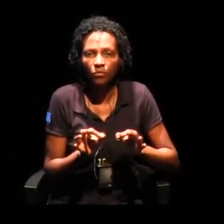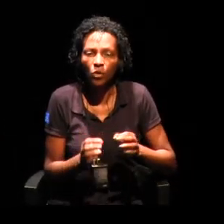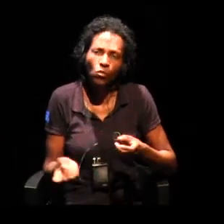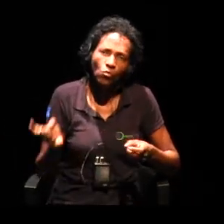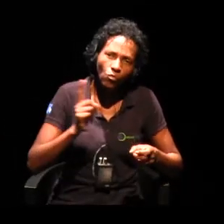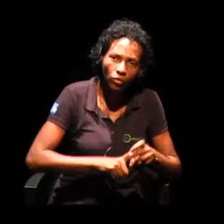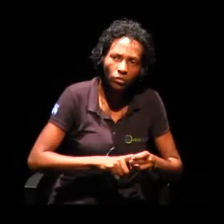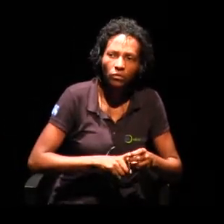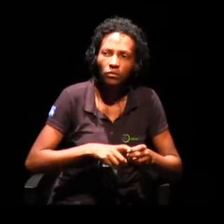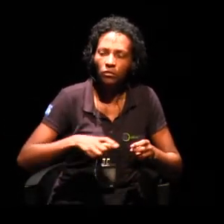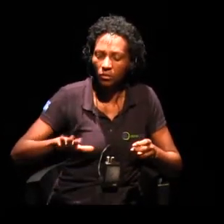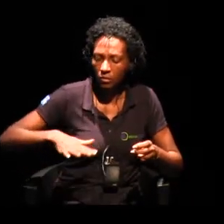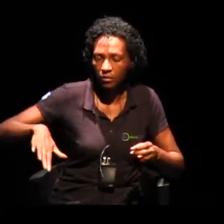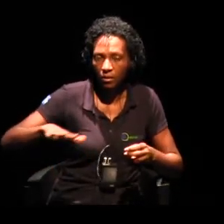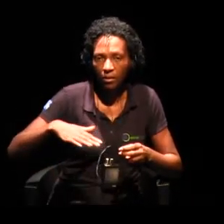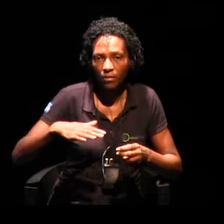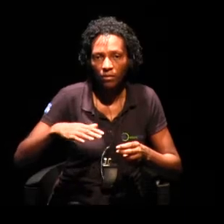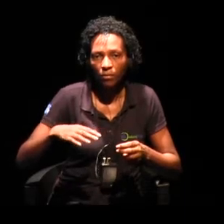foi